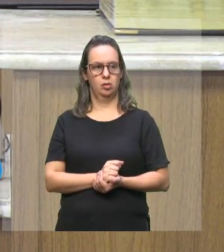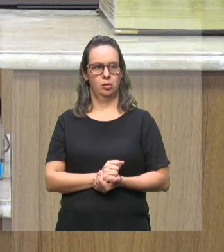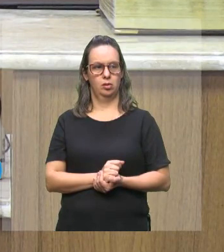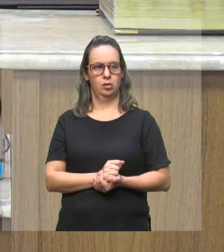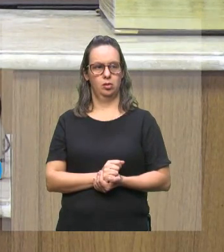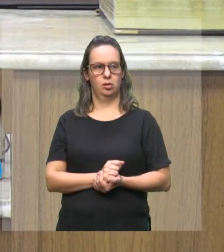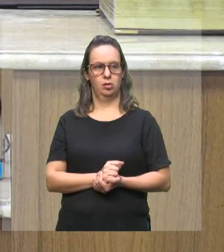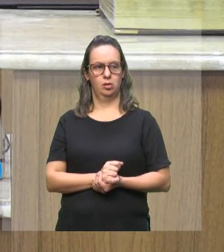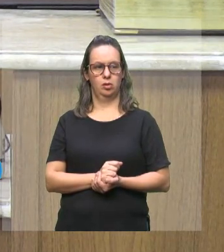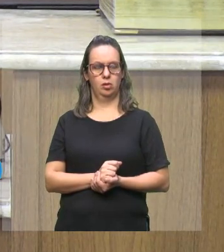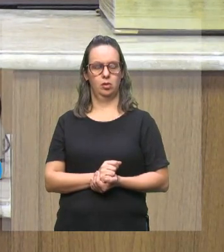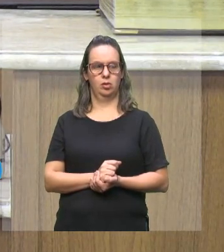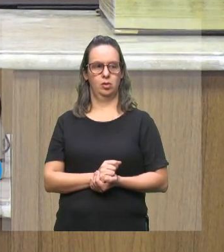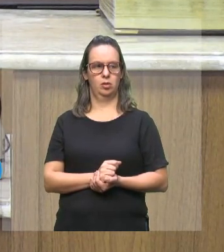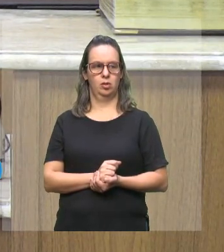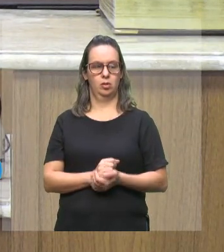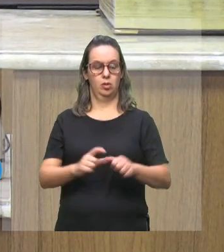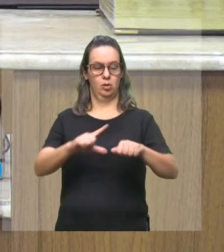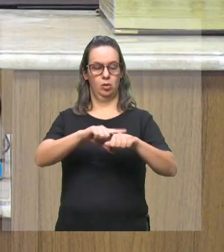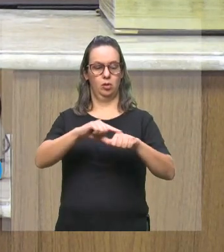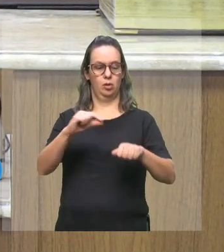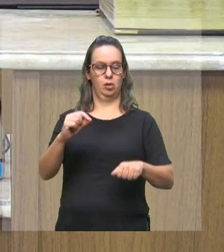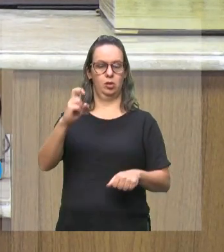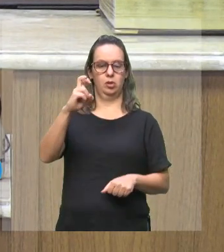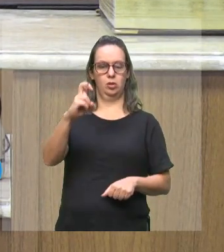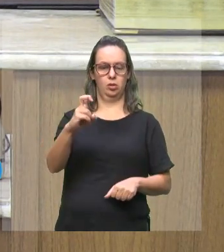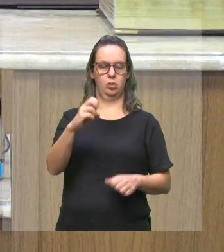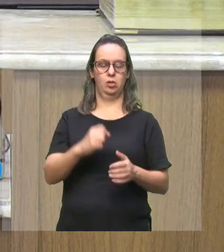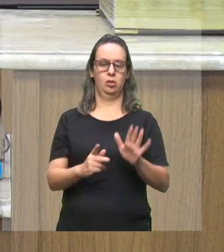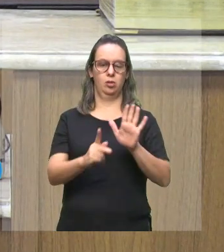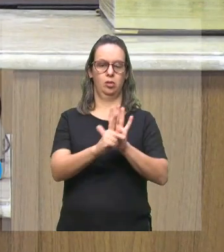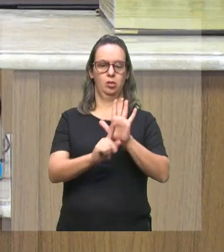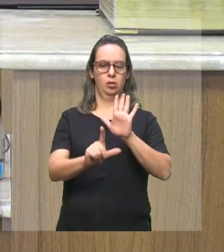Item 3. O artigo 5º do projeto de lei